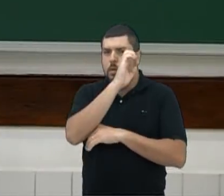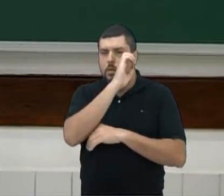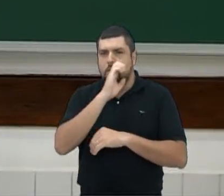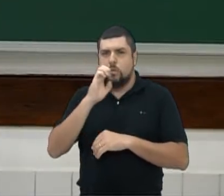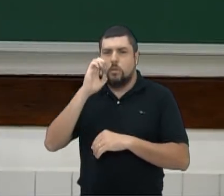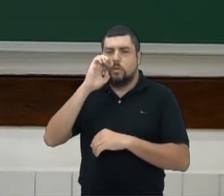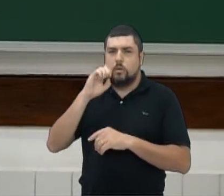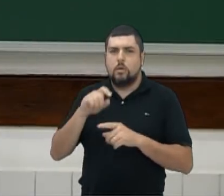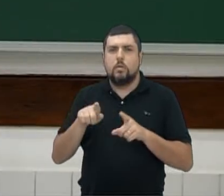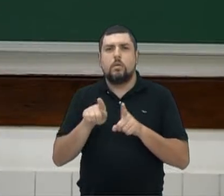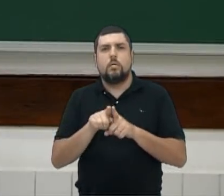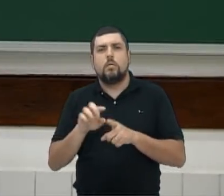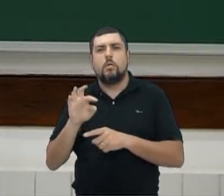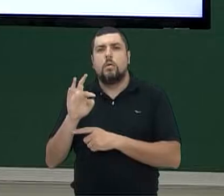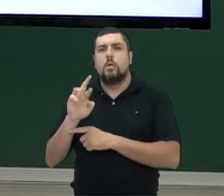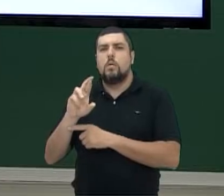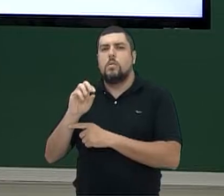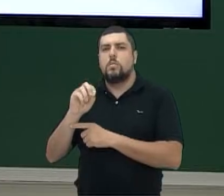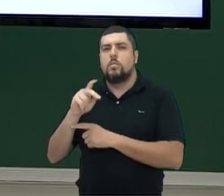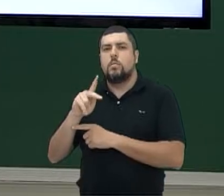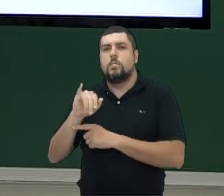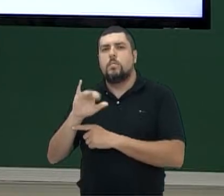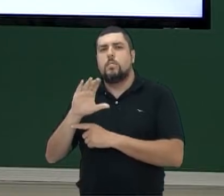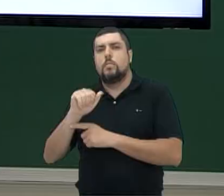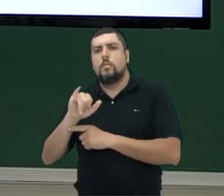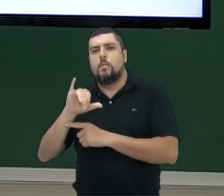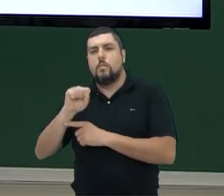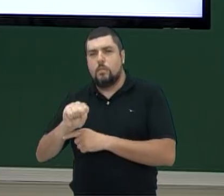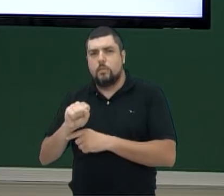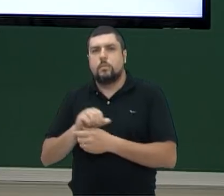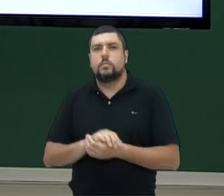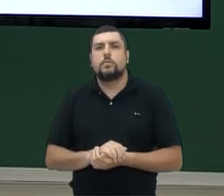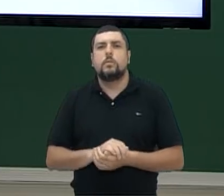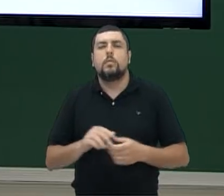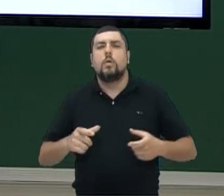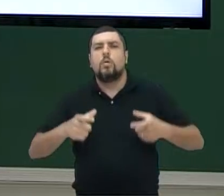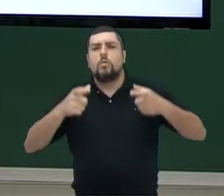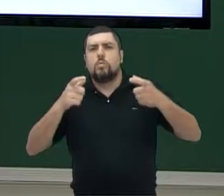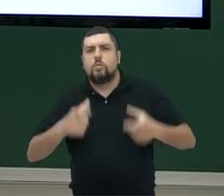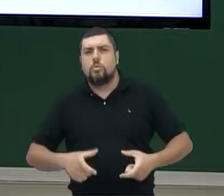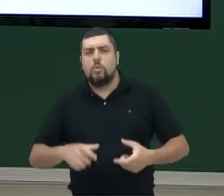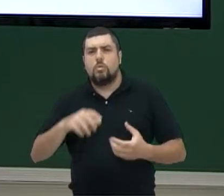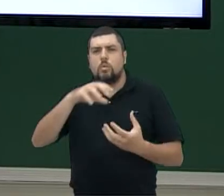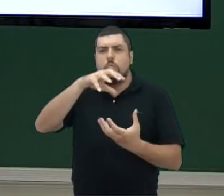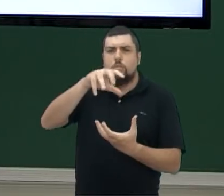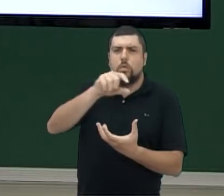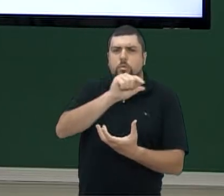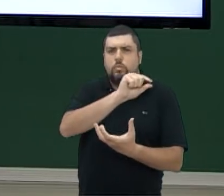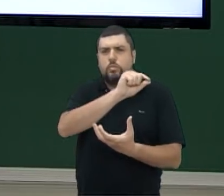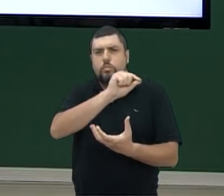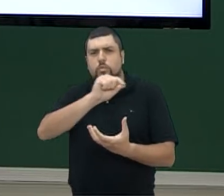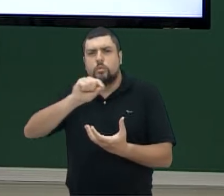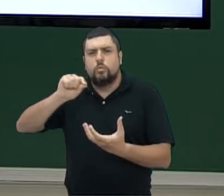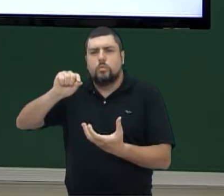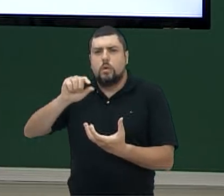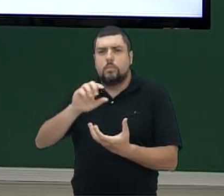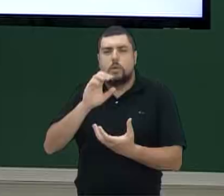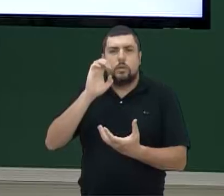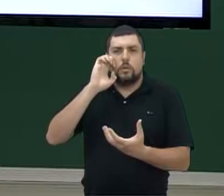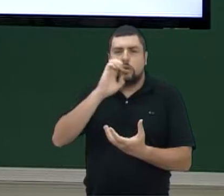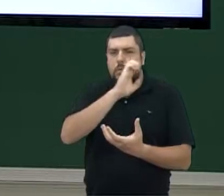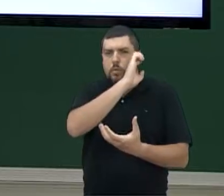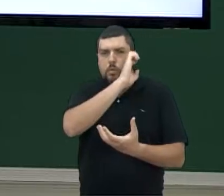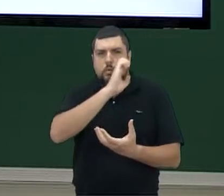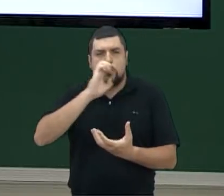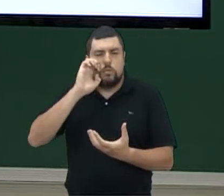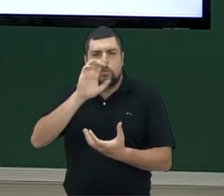florestas tropicais, florestas essas localizadas nas regiões entre os trópicos e também nas proximidades da